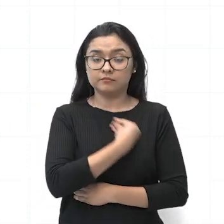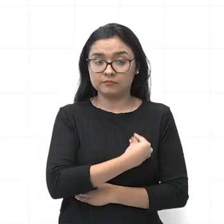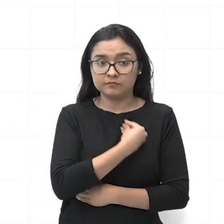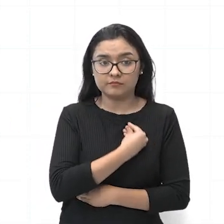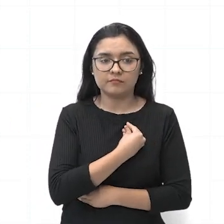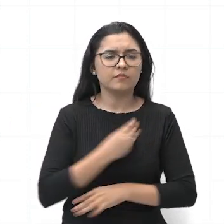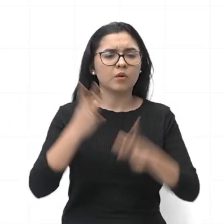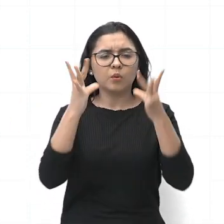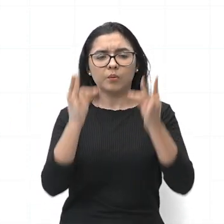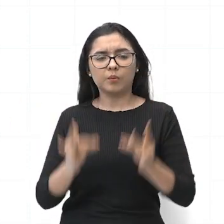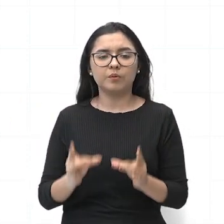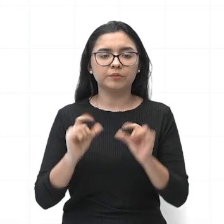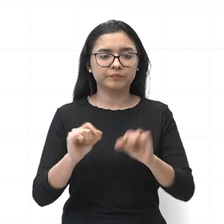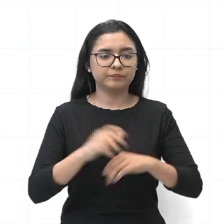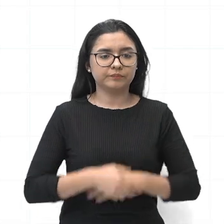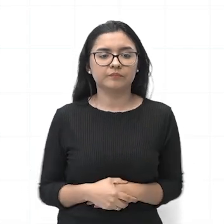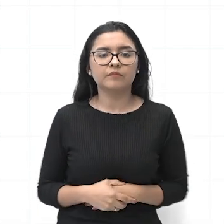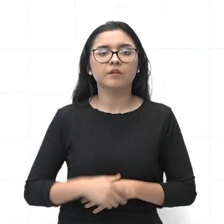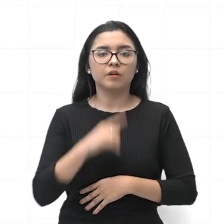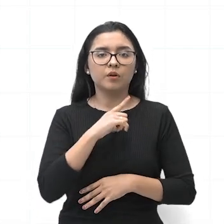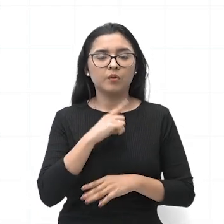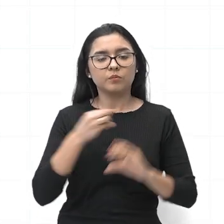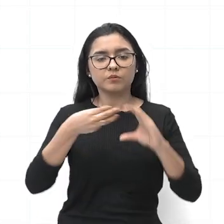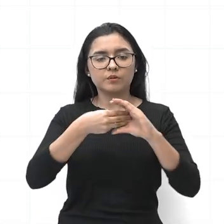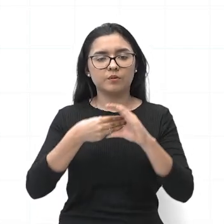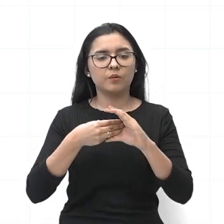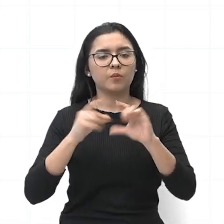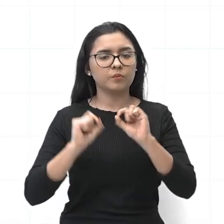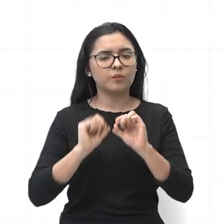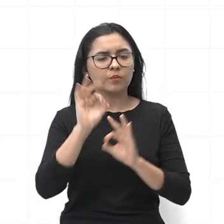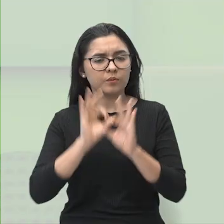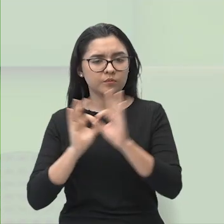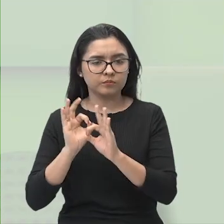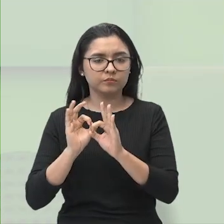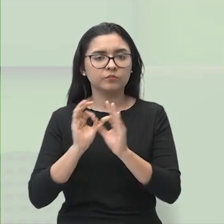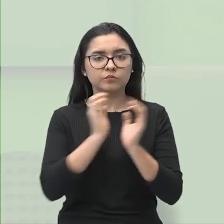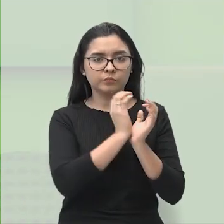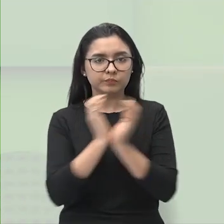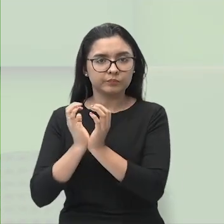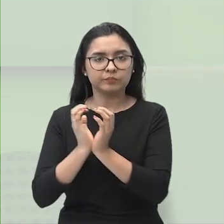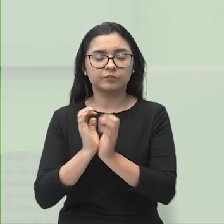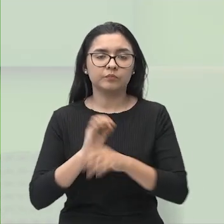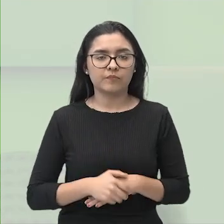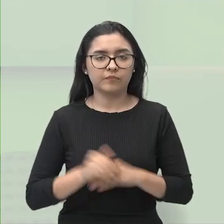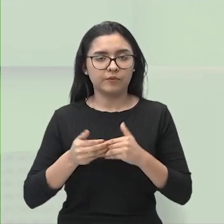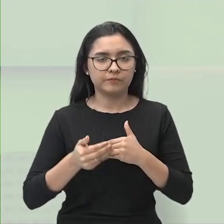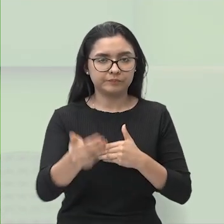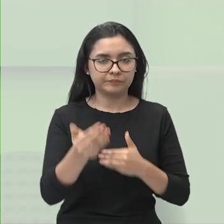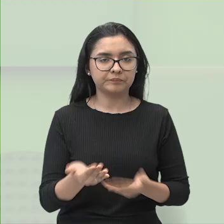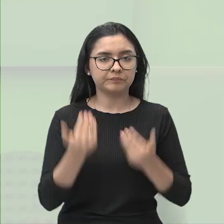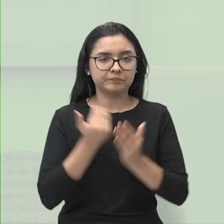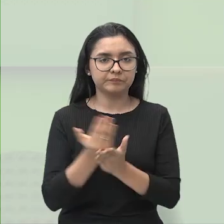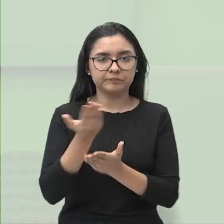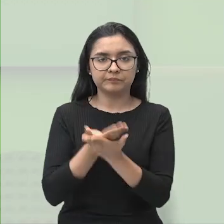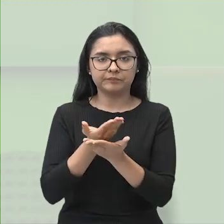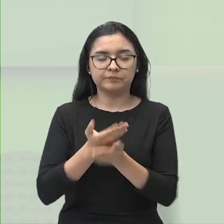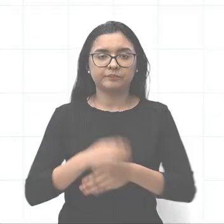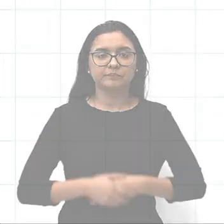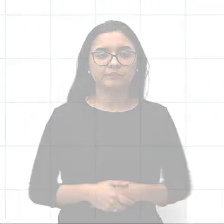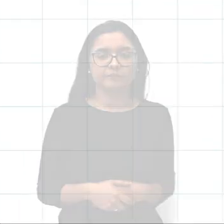vida, detalhamento, níveis de organização. E vamos para a nossa aula.